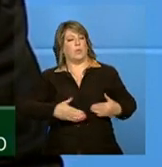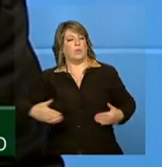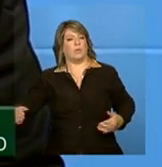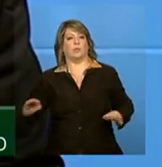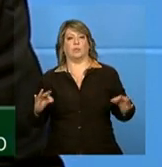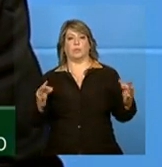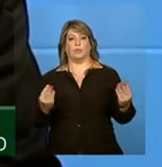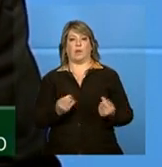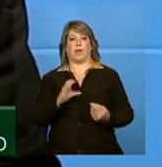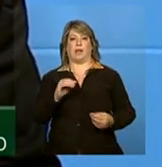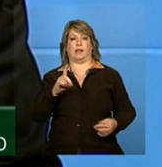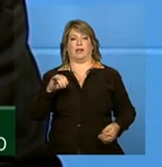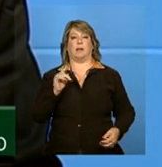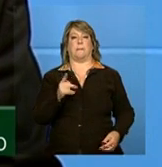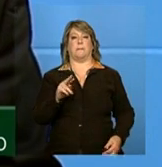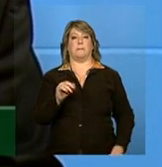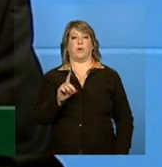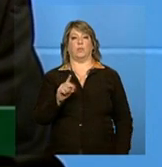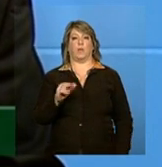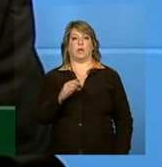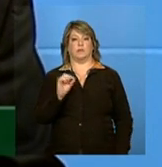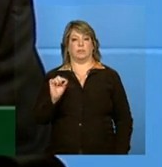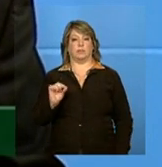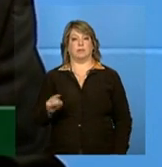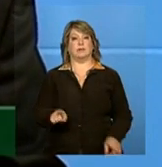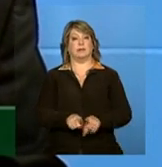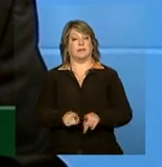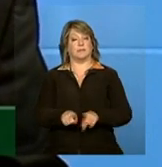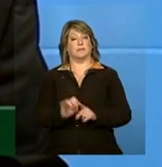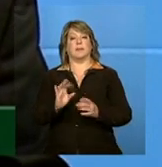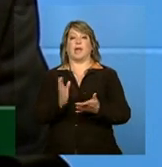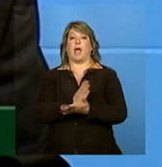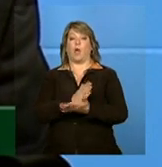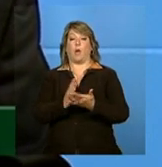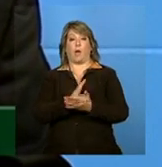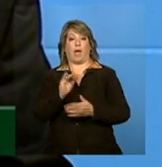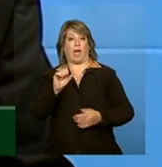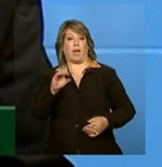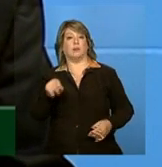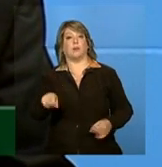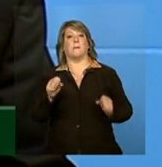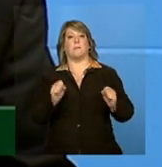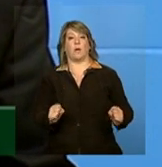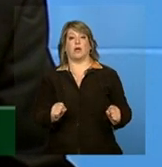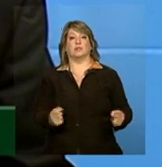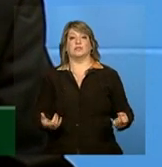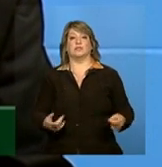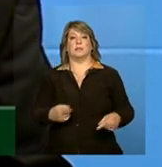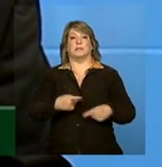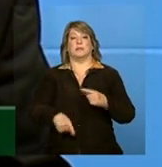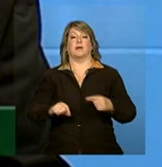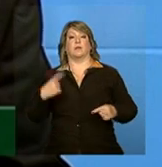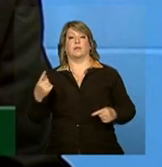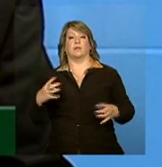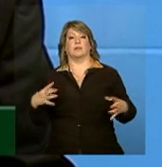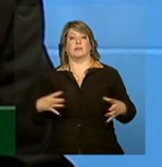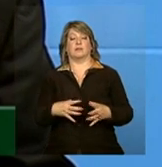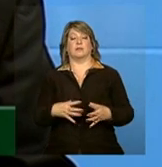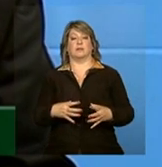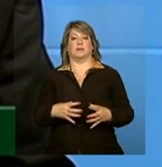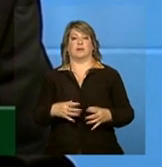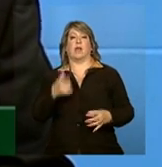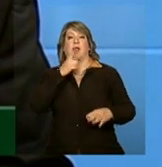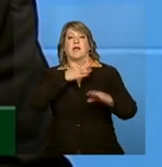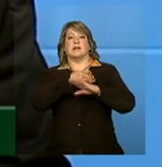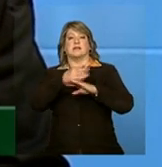produção. Entretanto, em alguns casos, isso pode impedir o acesso dos países em desenvolvimento aos mercados